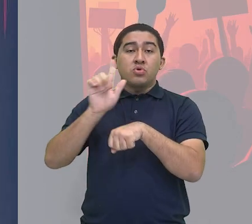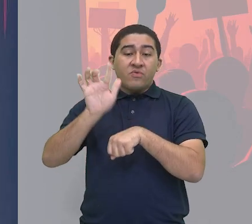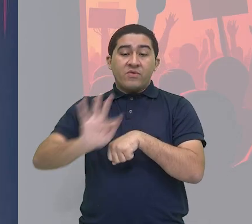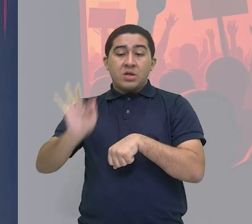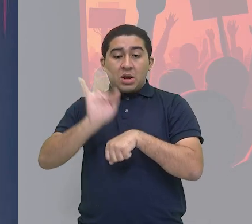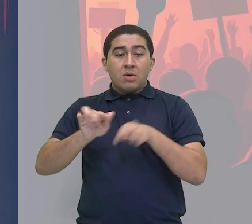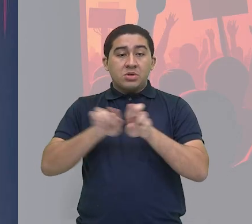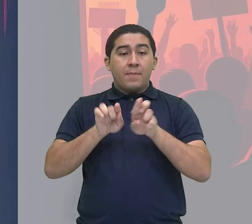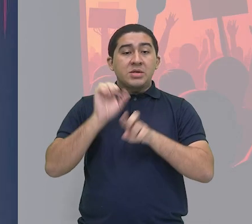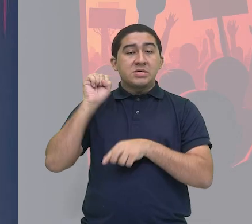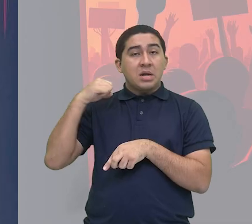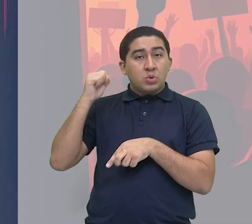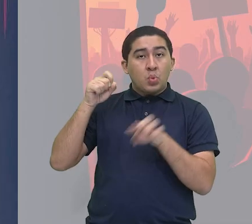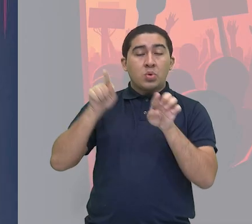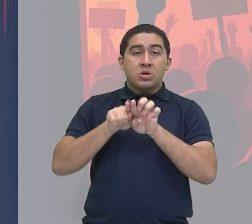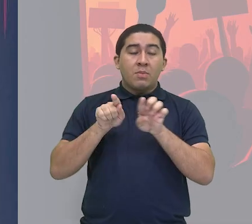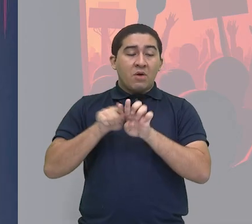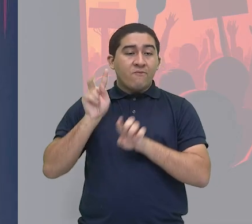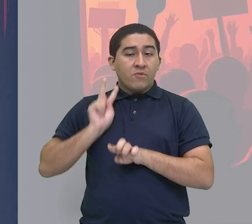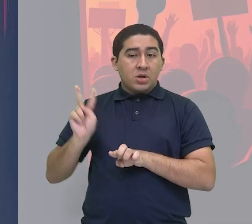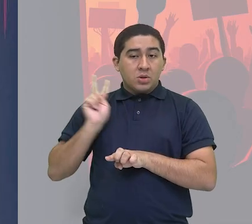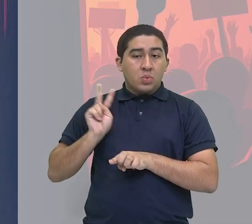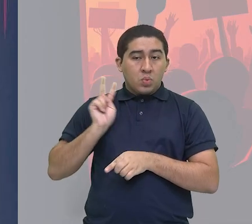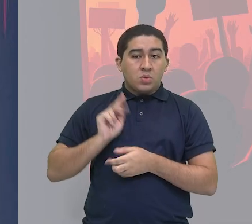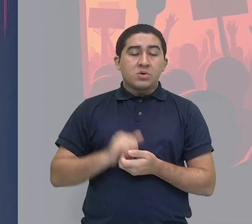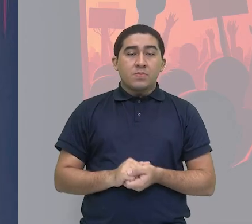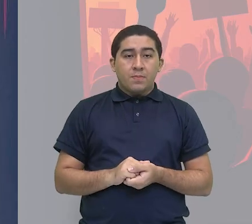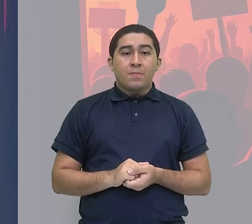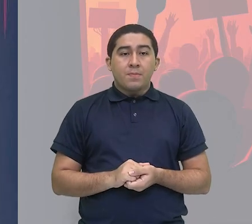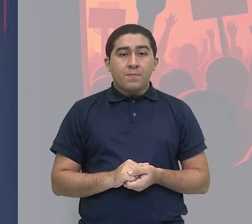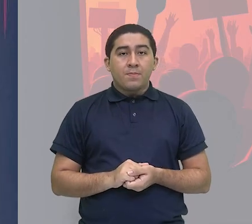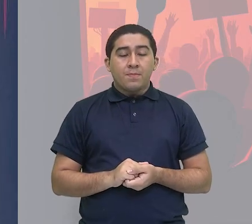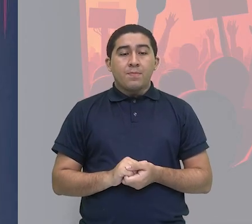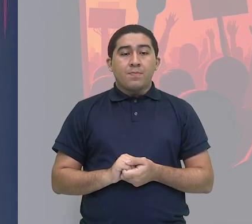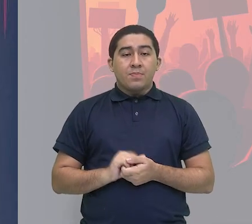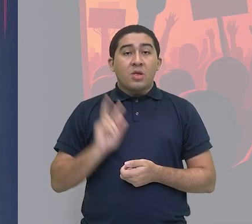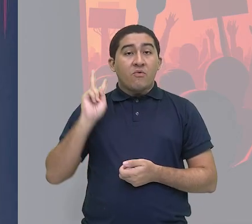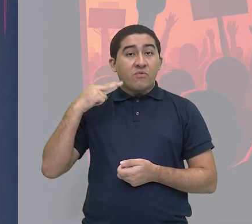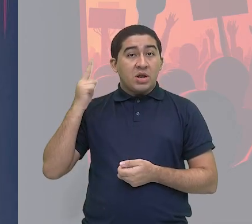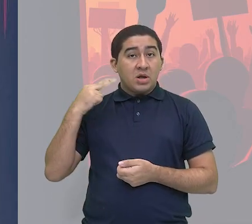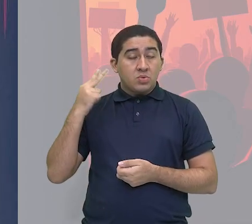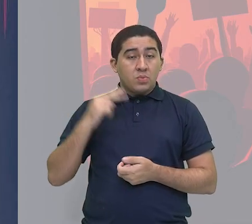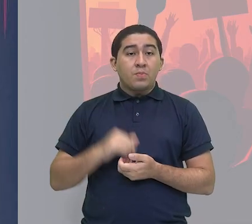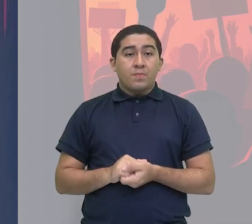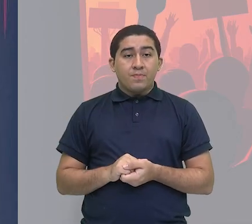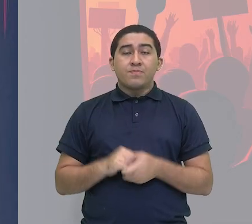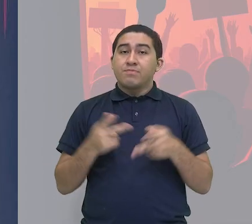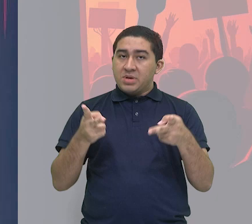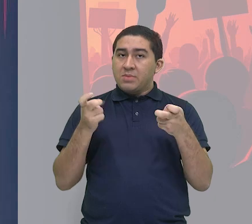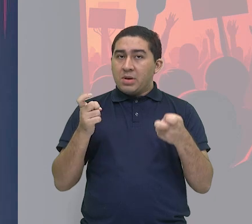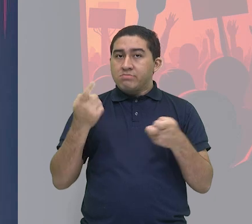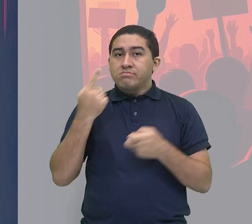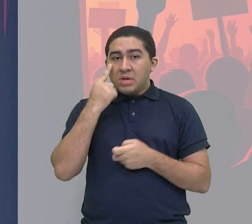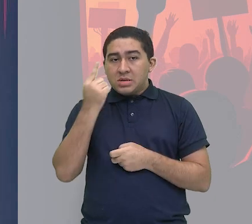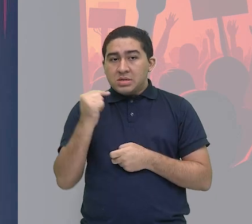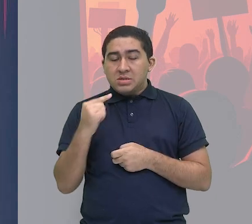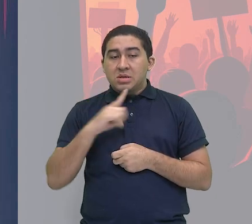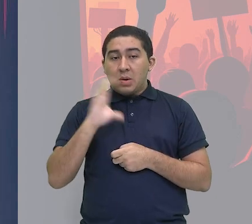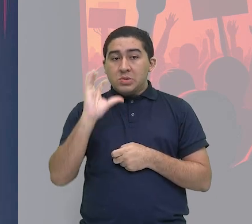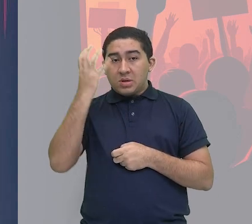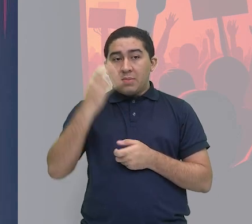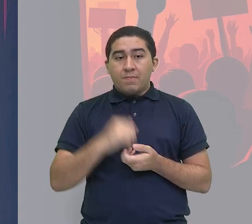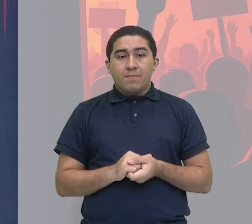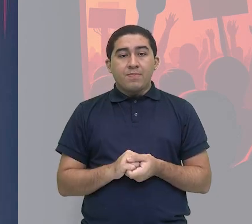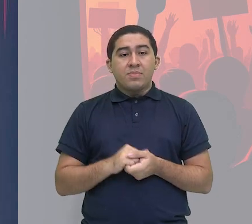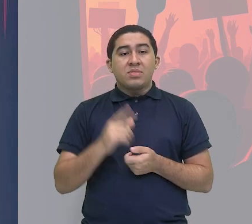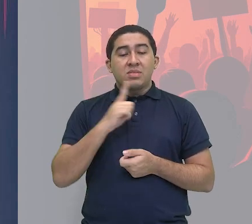nossos senadores, nós temos os nossos vereadores, tá bom? Olha a divisão interessante que vai acontecendo aí. O